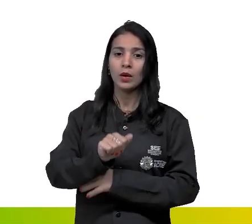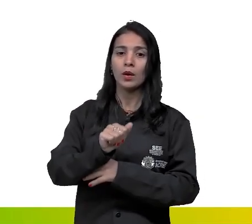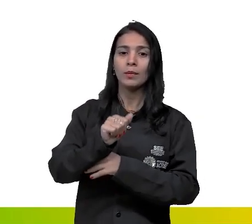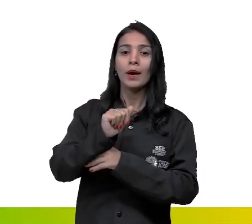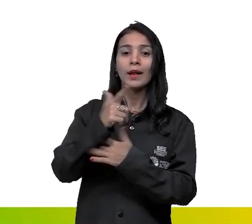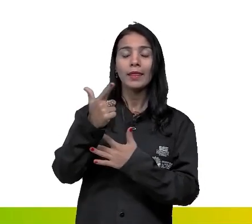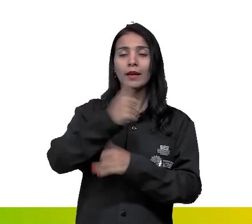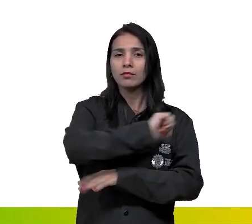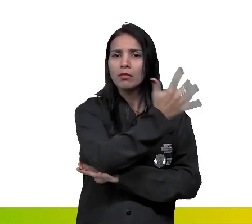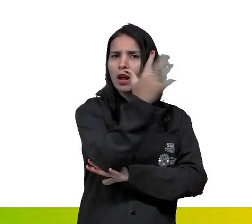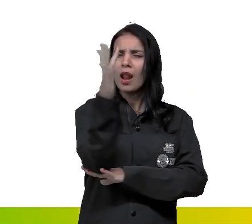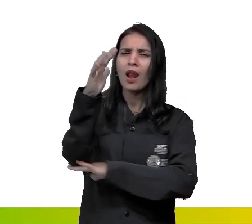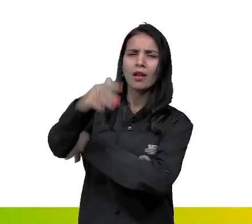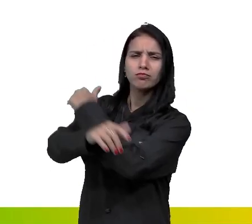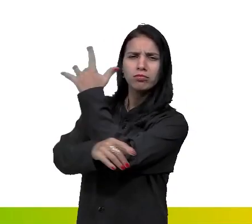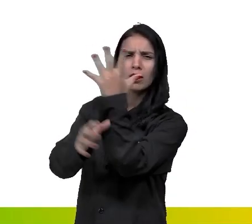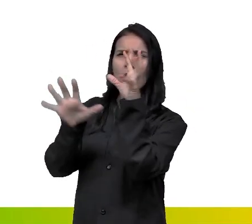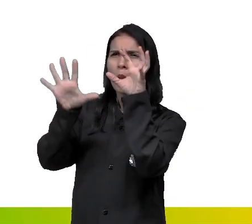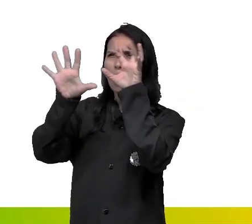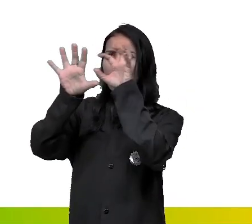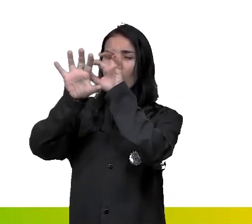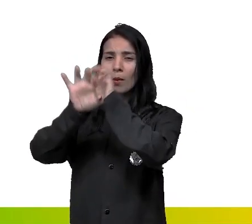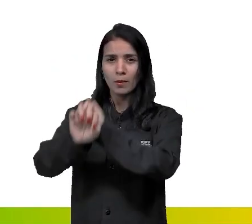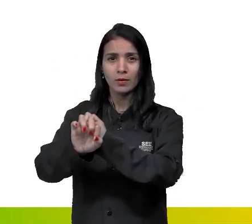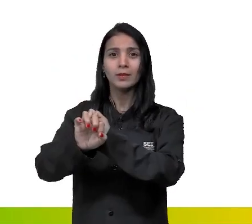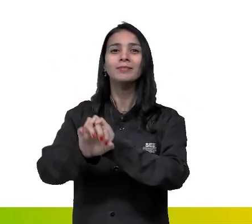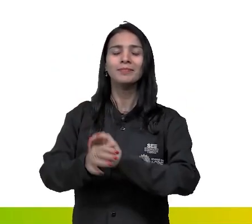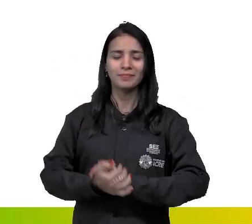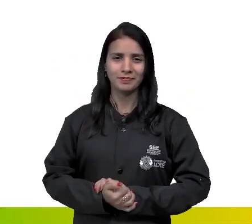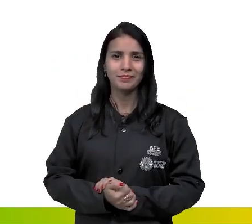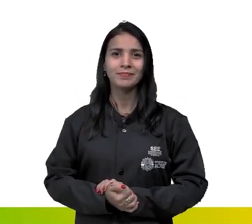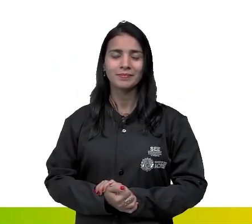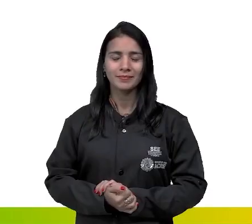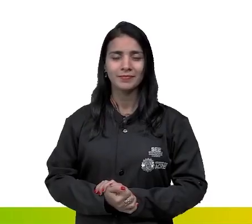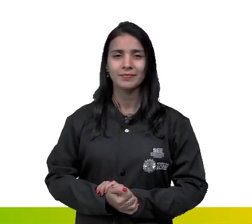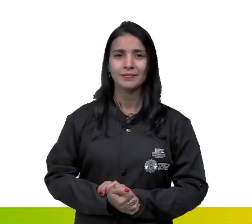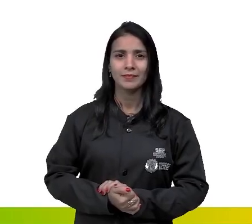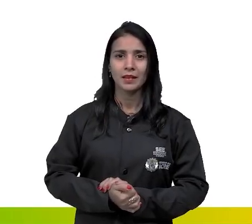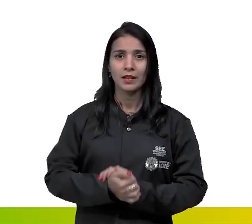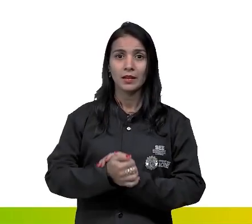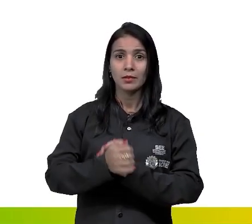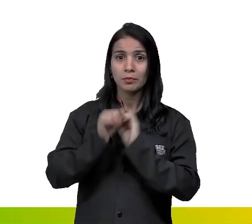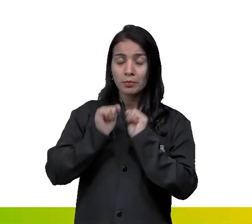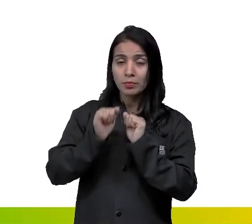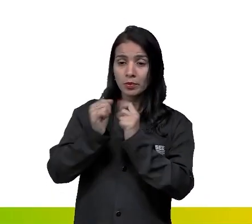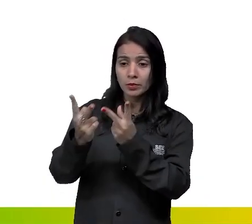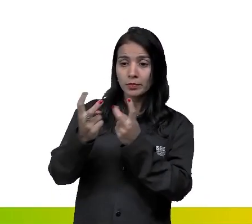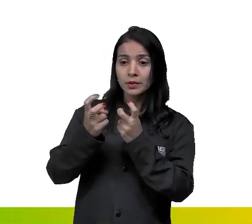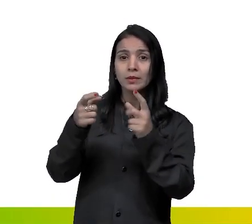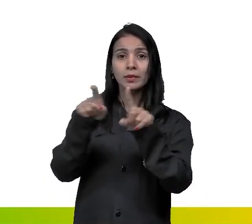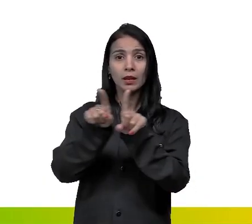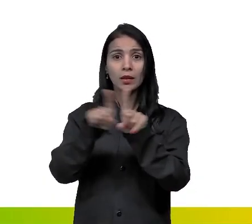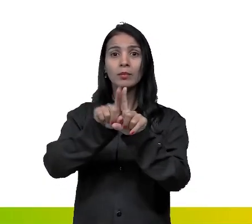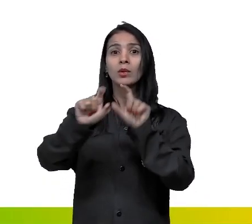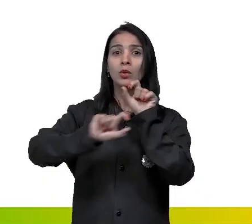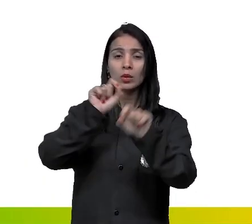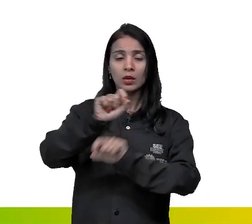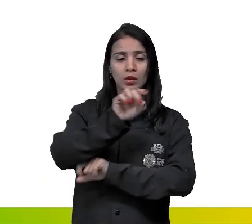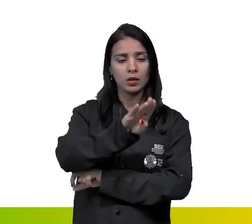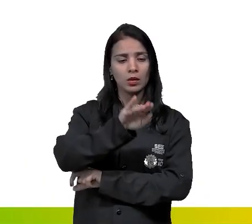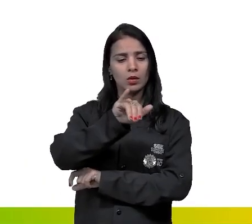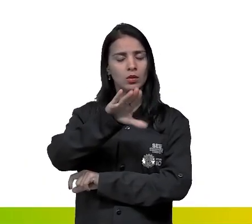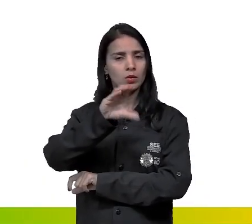bioma formado pela Mata Atlântica. E a gente vai observar que o bioma formado aqui na Mata Atlântica,